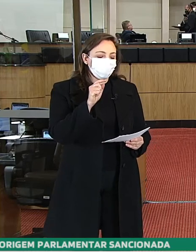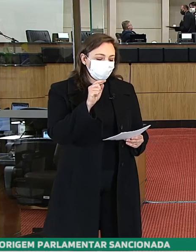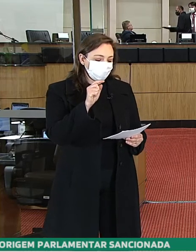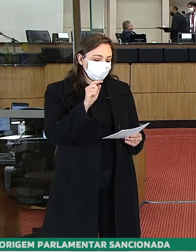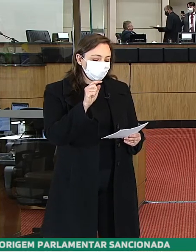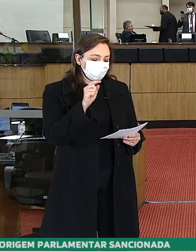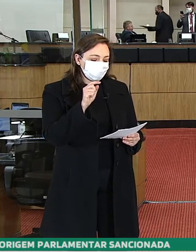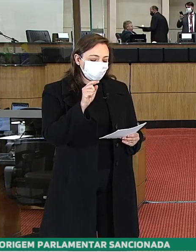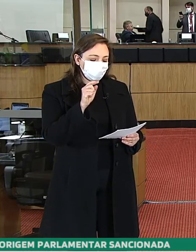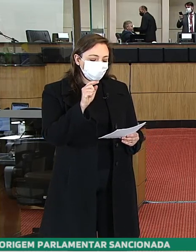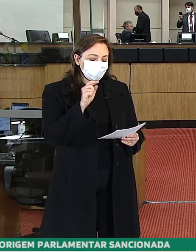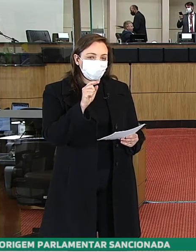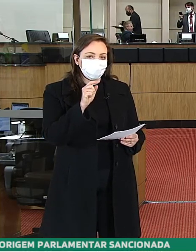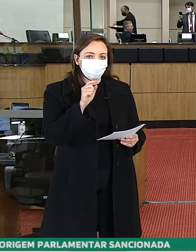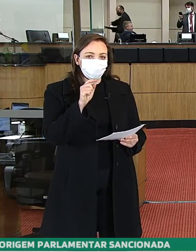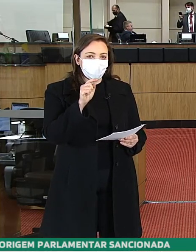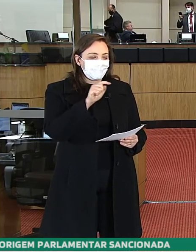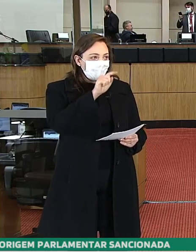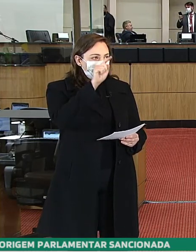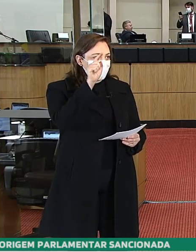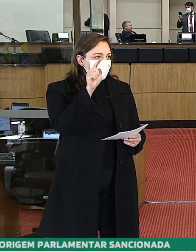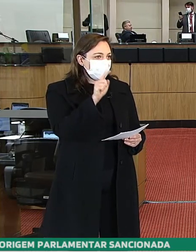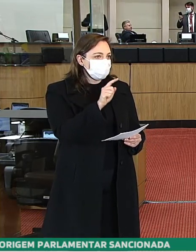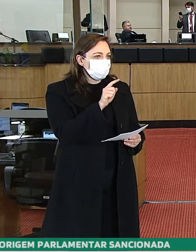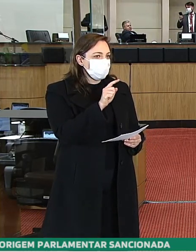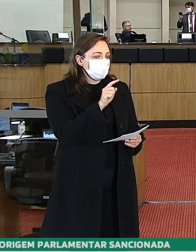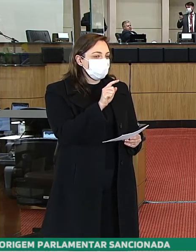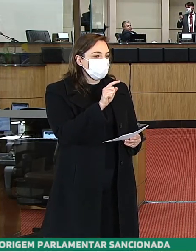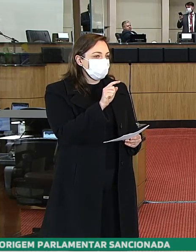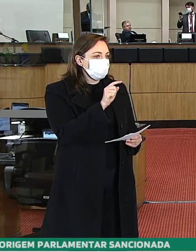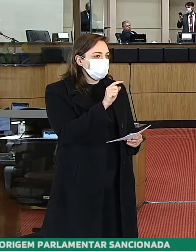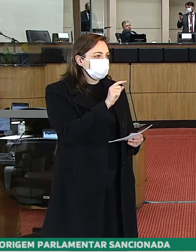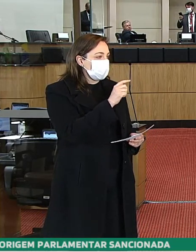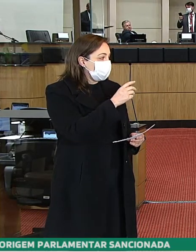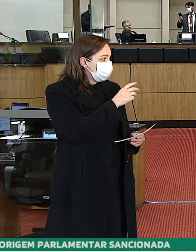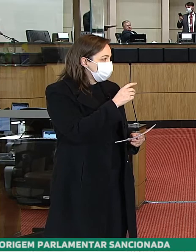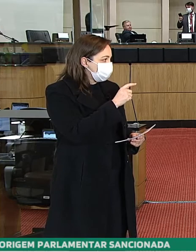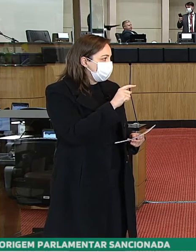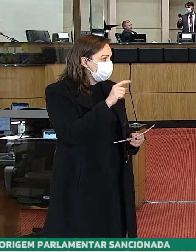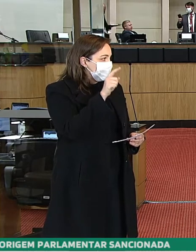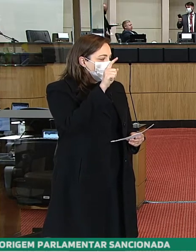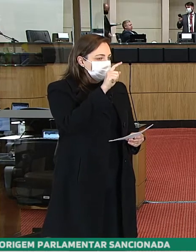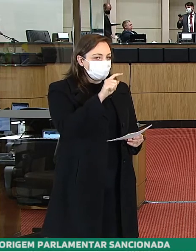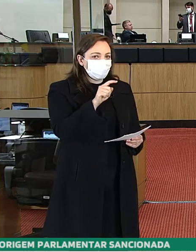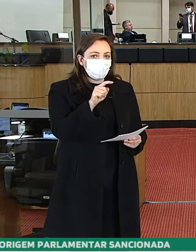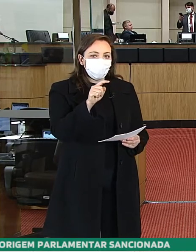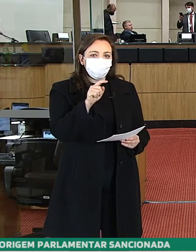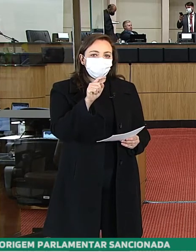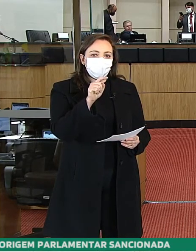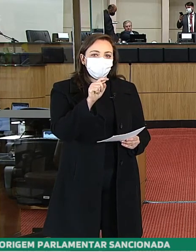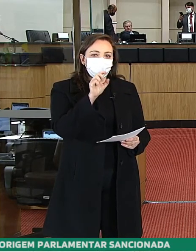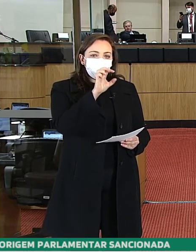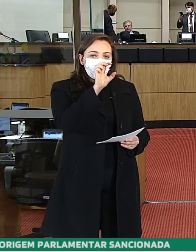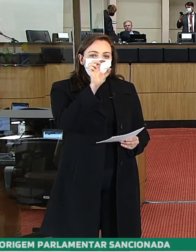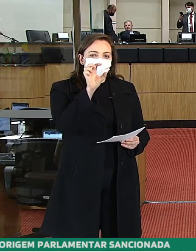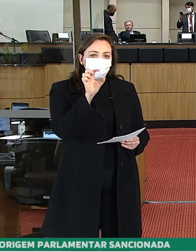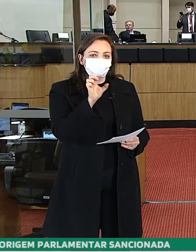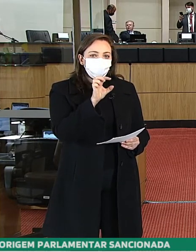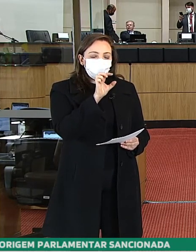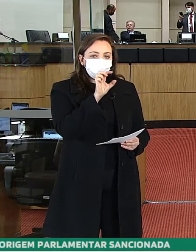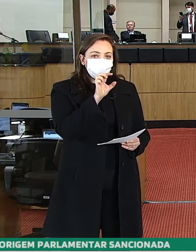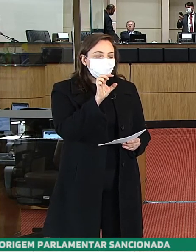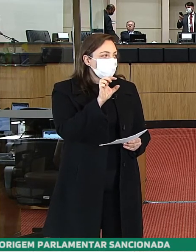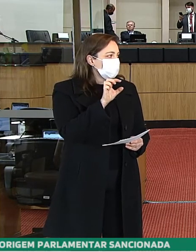a fita do transtorno do espectro autista, é que nem aquela fitinha da AIDS, né? Só que dentro tem um